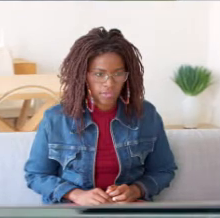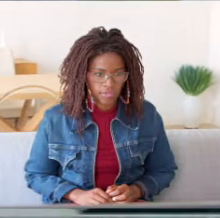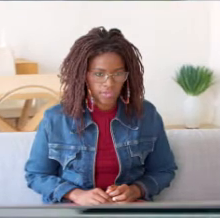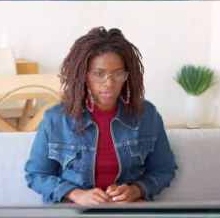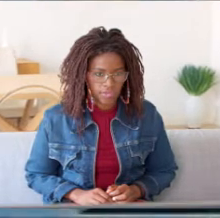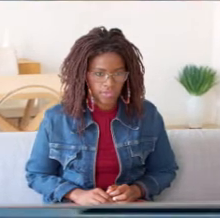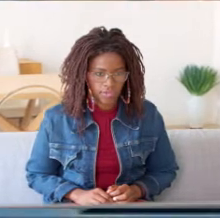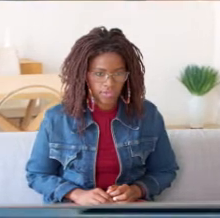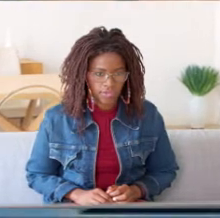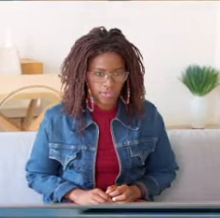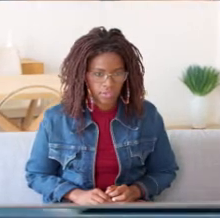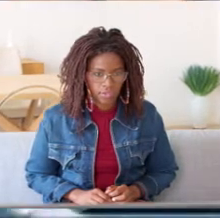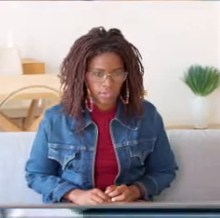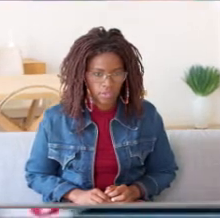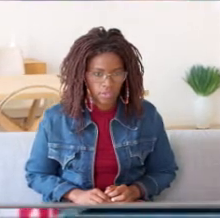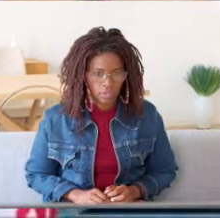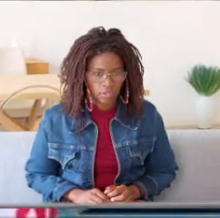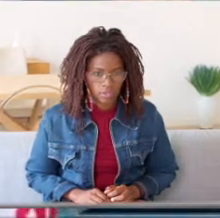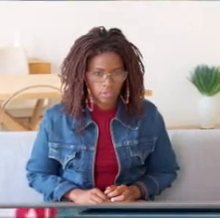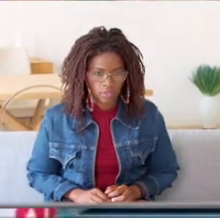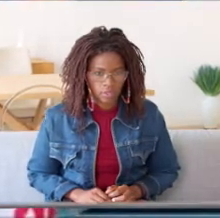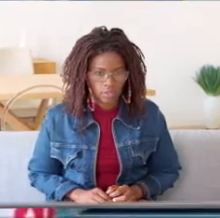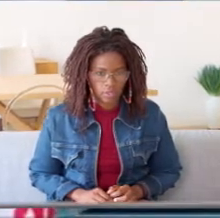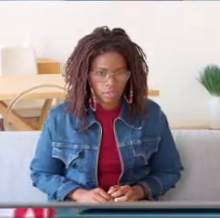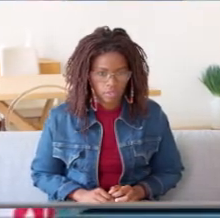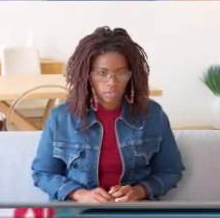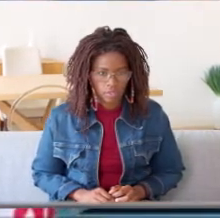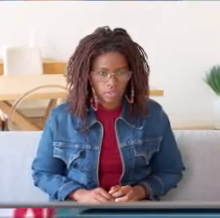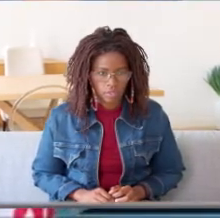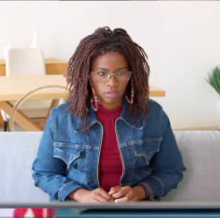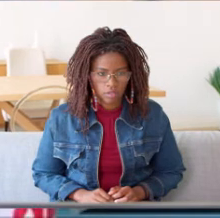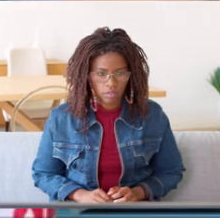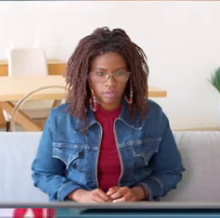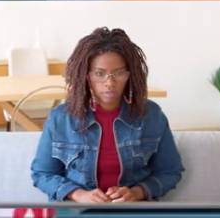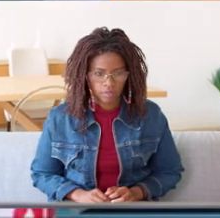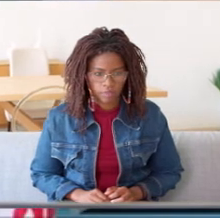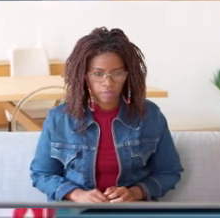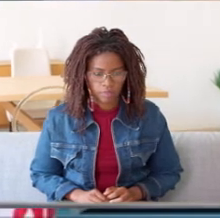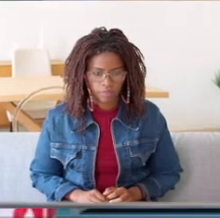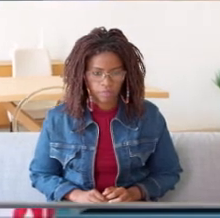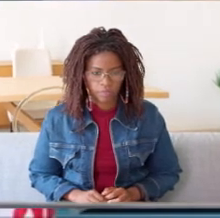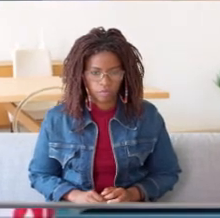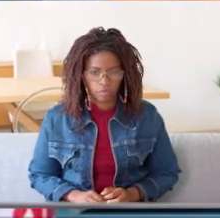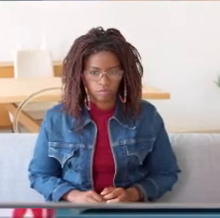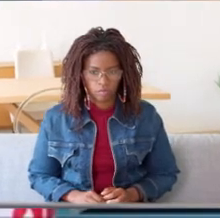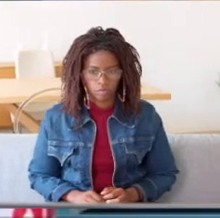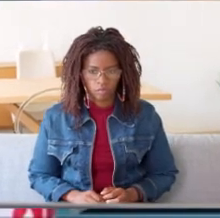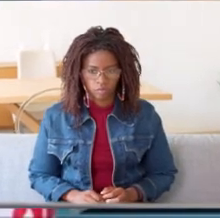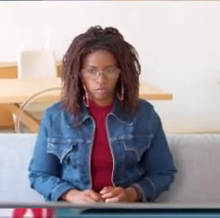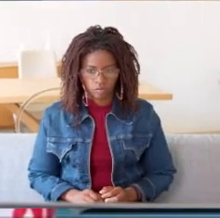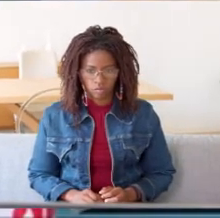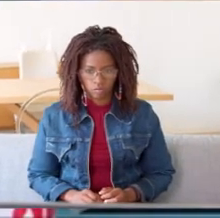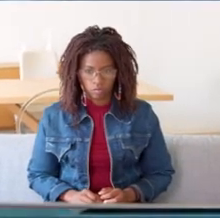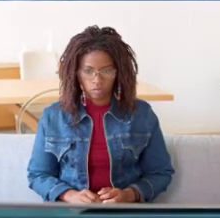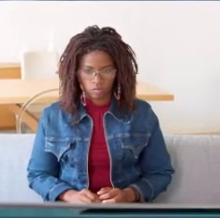para pensa igual os técnicos que trabalham para ganhar o clássico não importa o que acontece Amanhã a gente vai evoluindo e o Fluminense